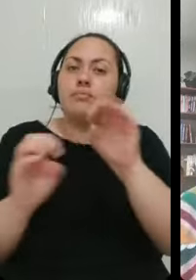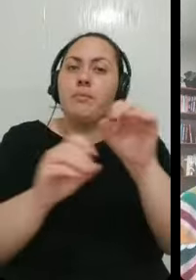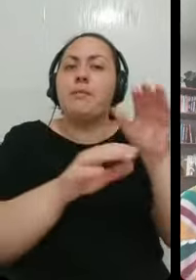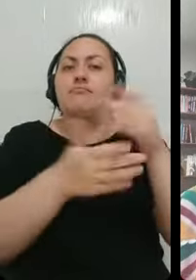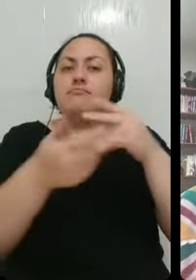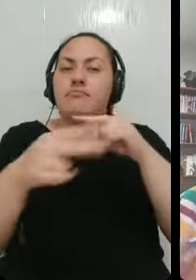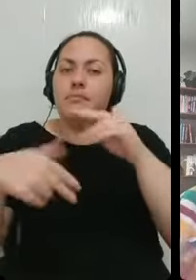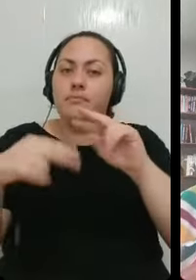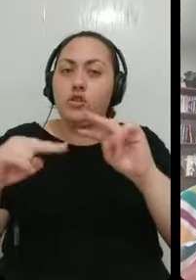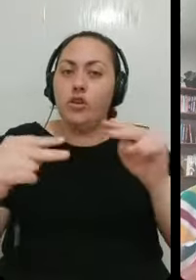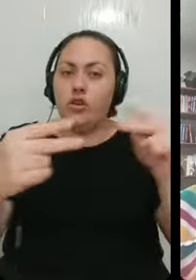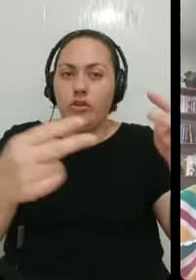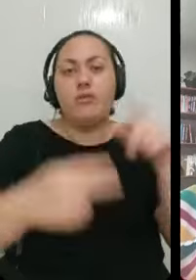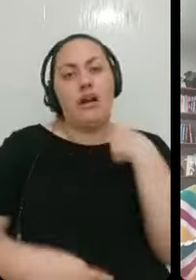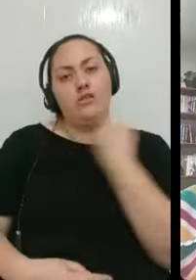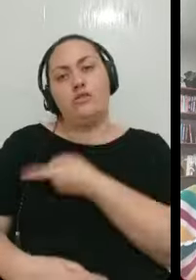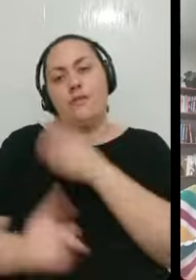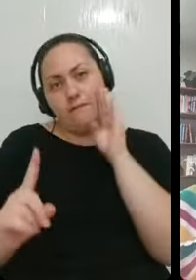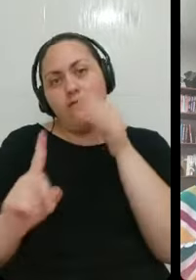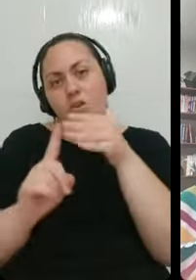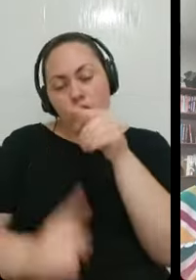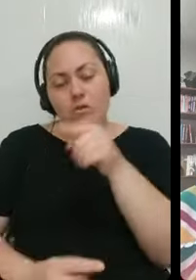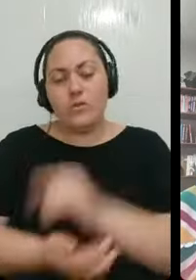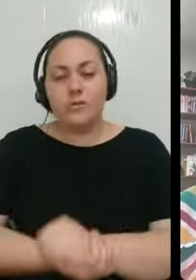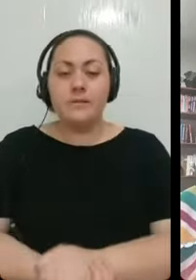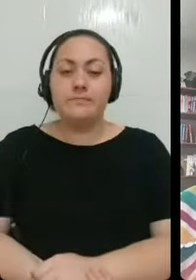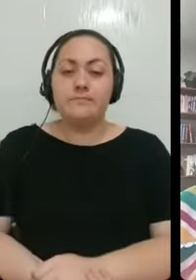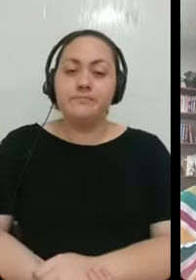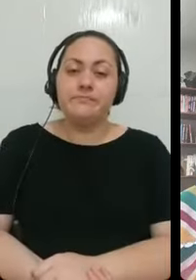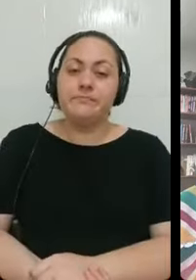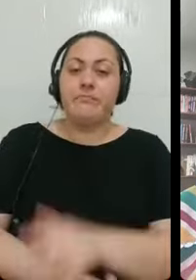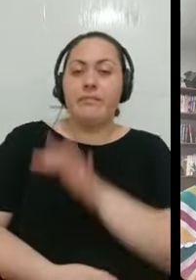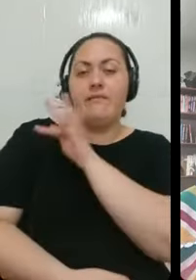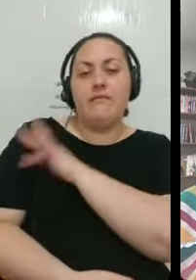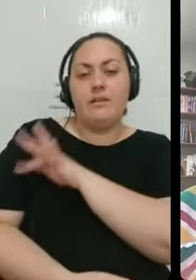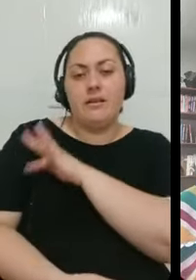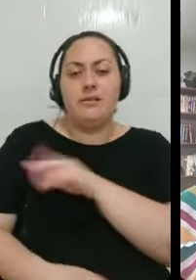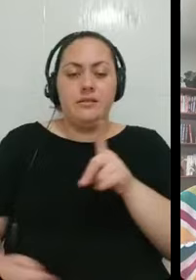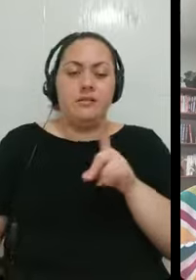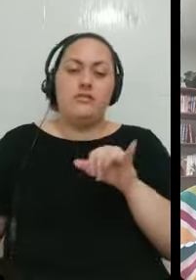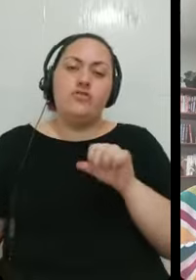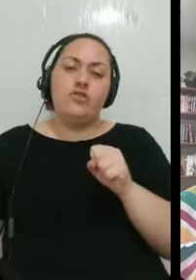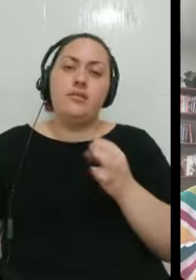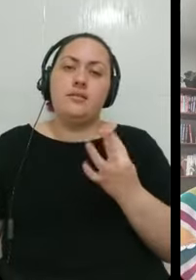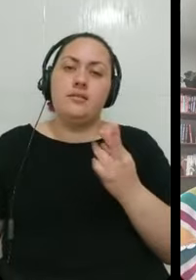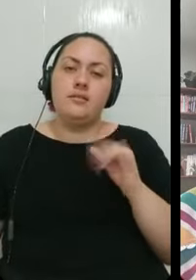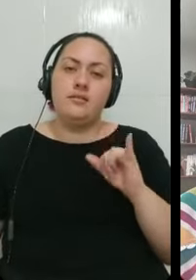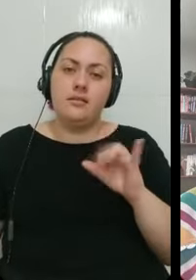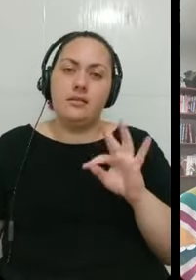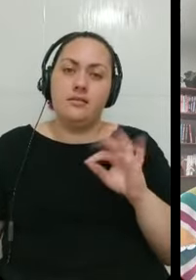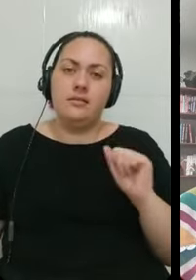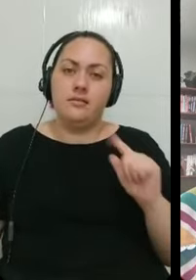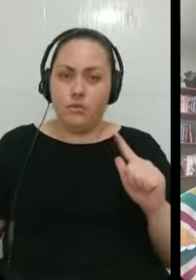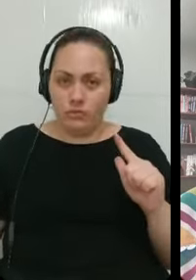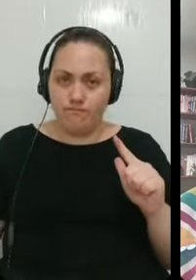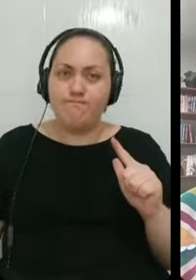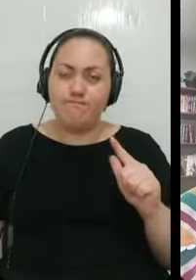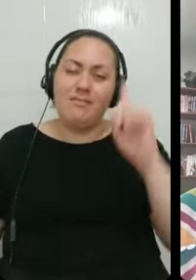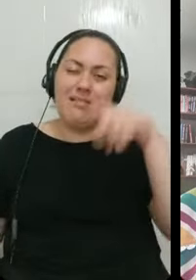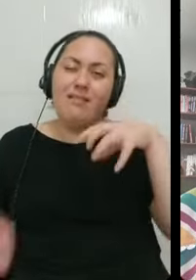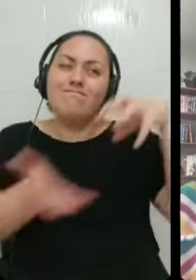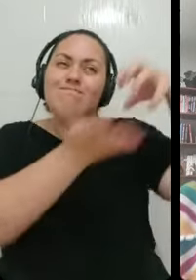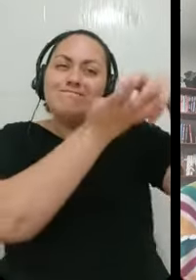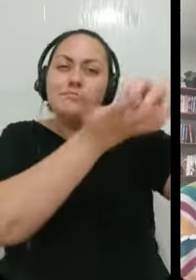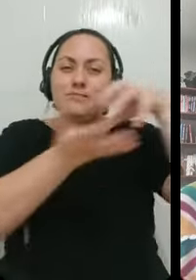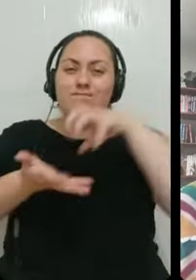trabalhamos com isso, né? Na Camaça Distrital também, a gente faz atividades em sala de espera.